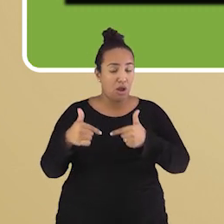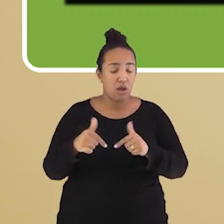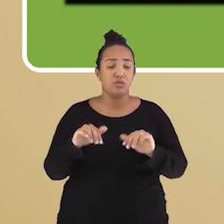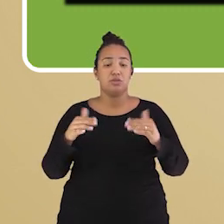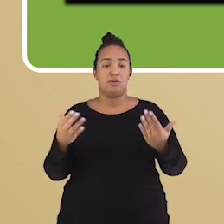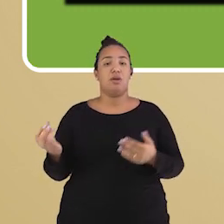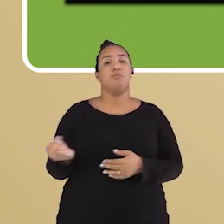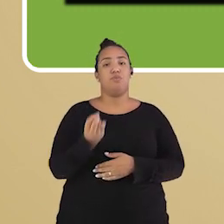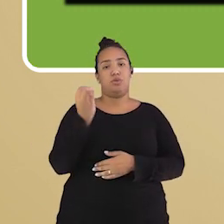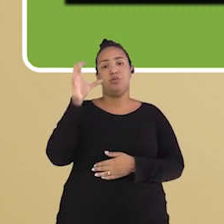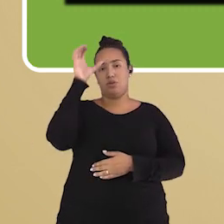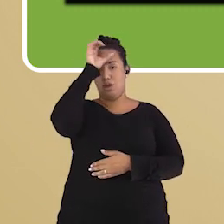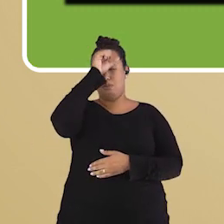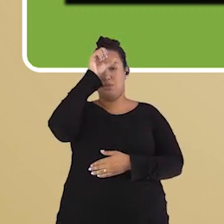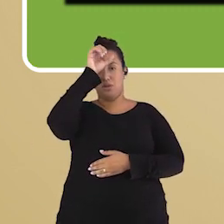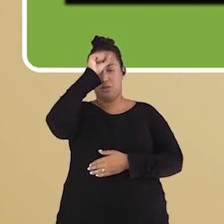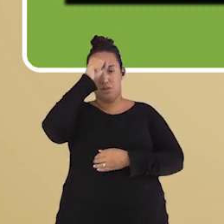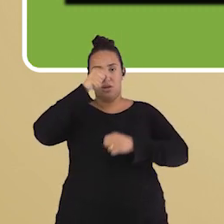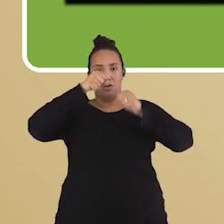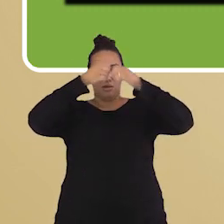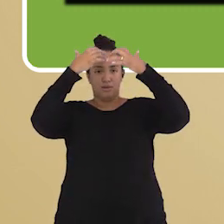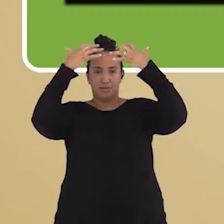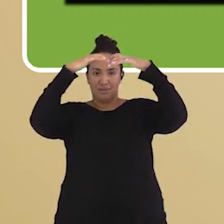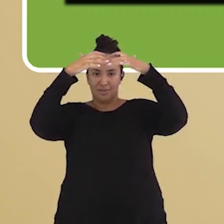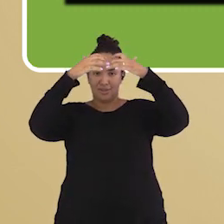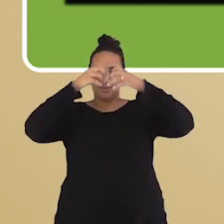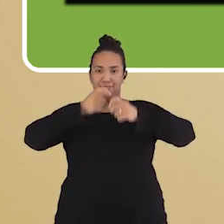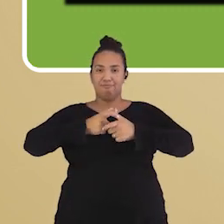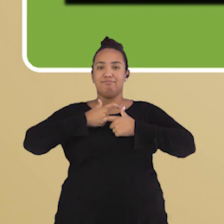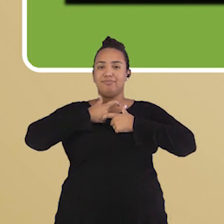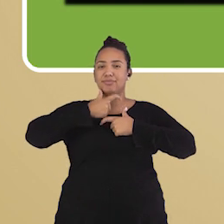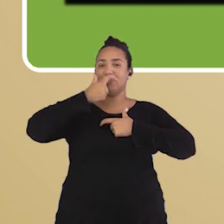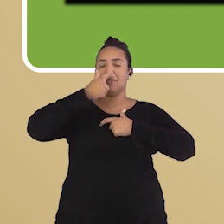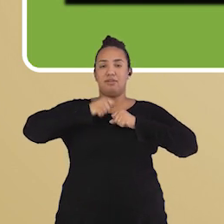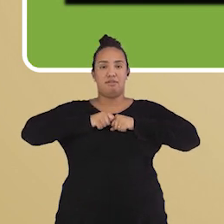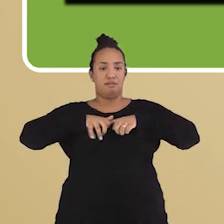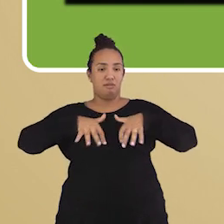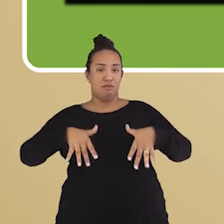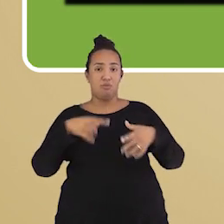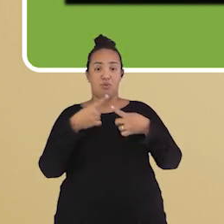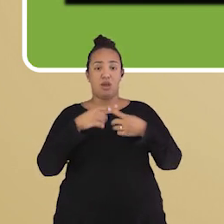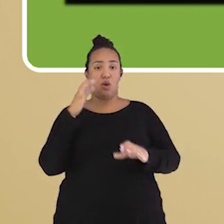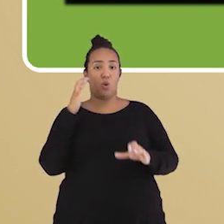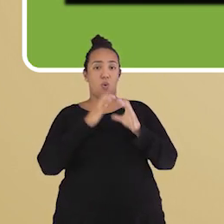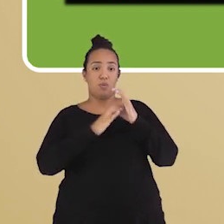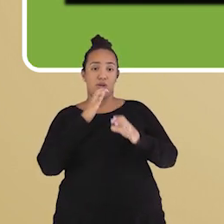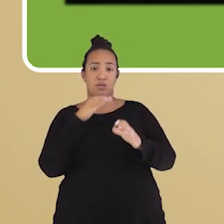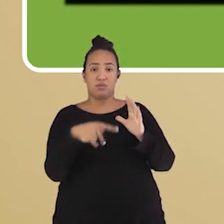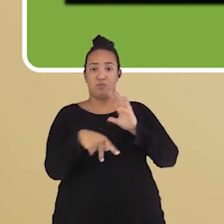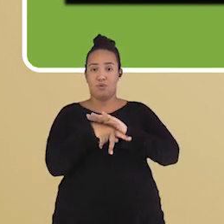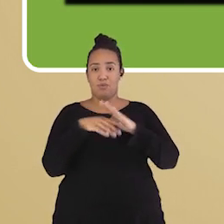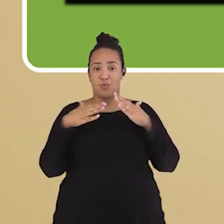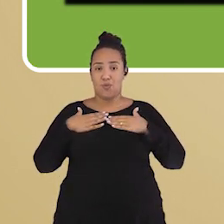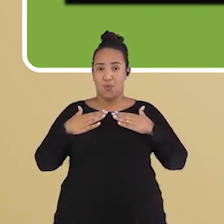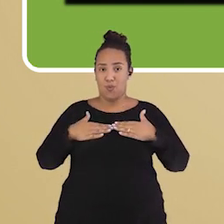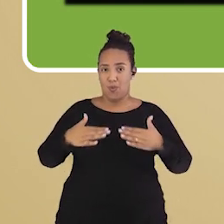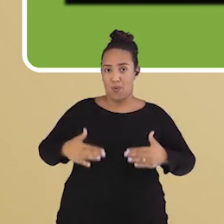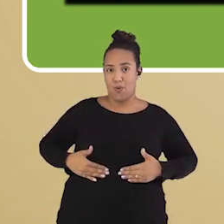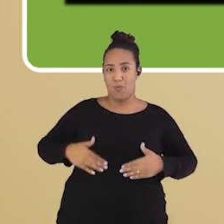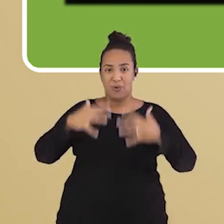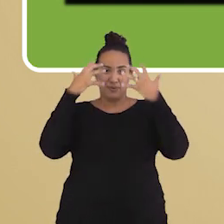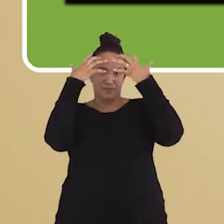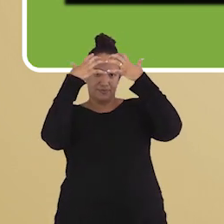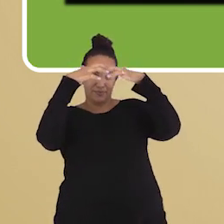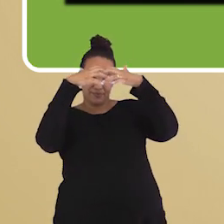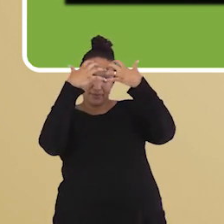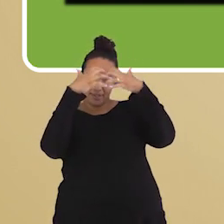fundamental conhecer o sistema nervoso, pois ele forma uma rede de comunicação do nosso corpo e é